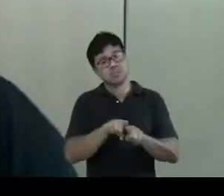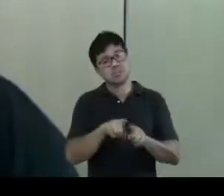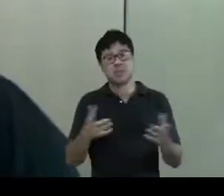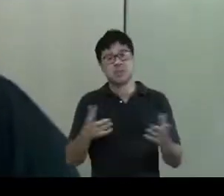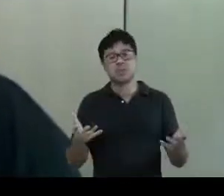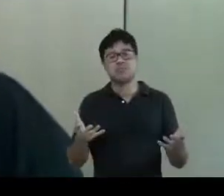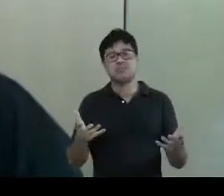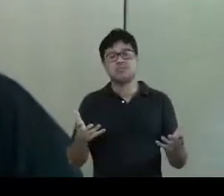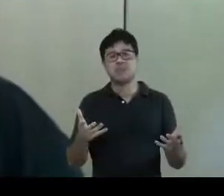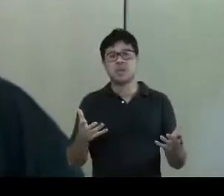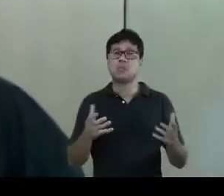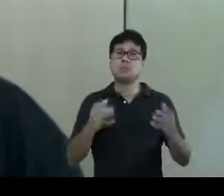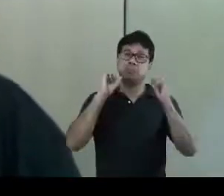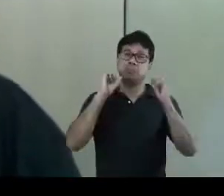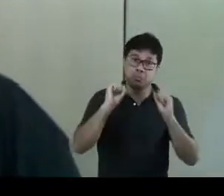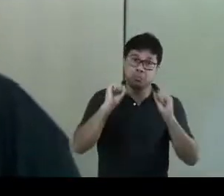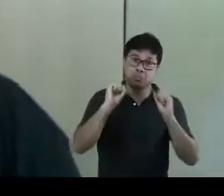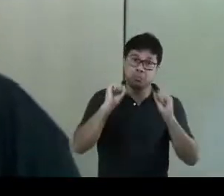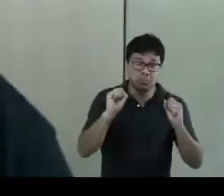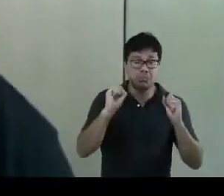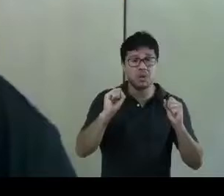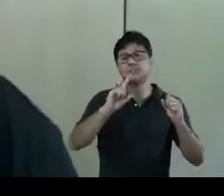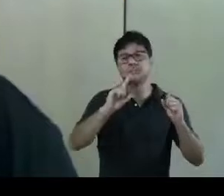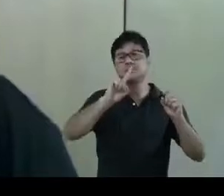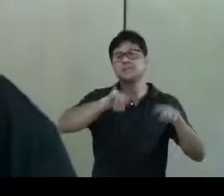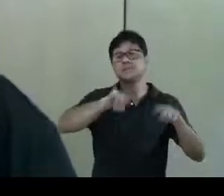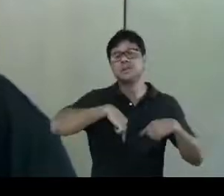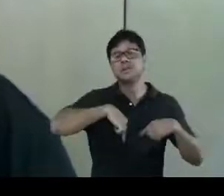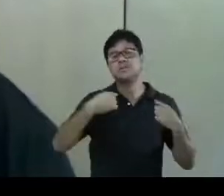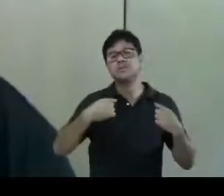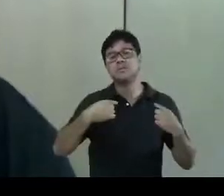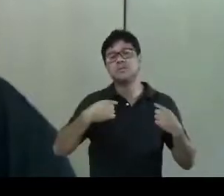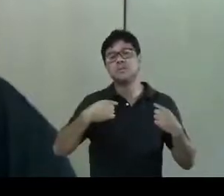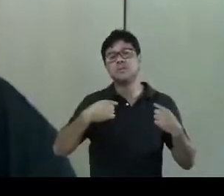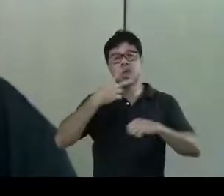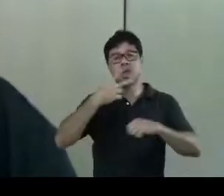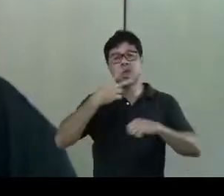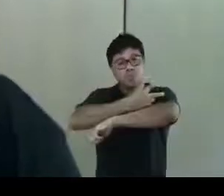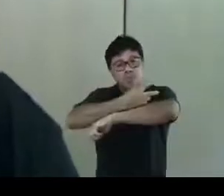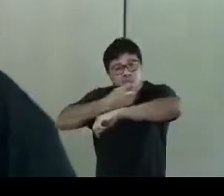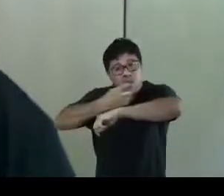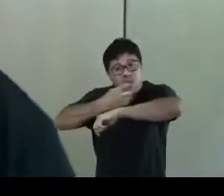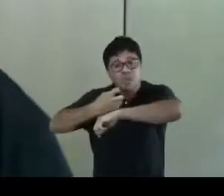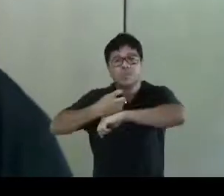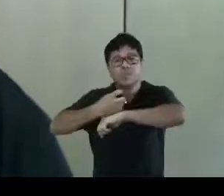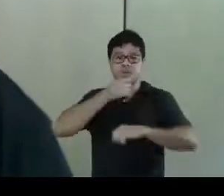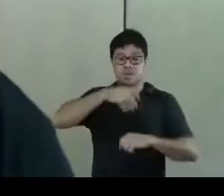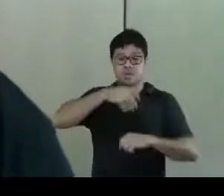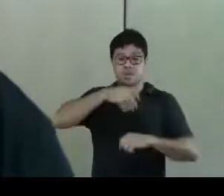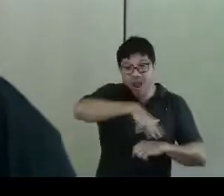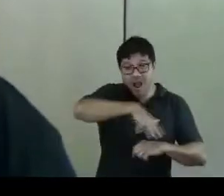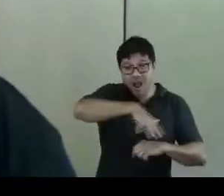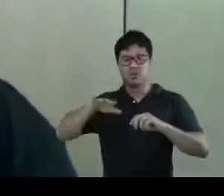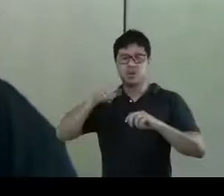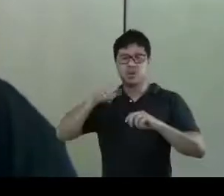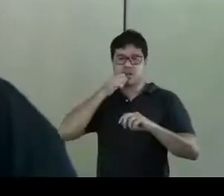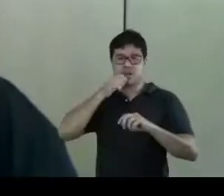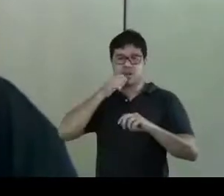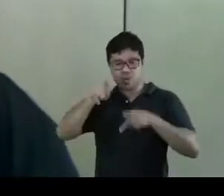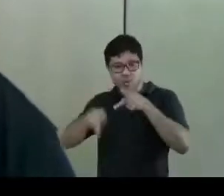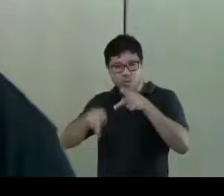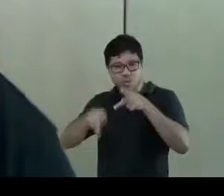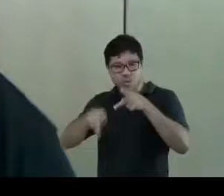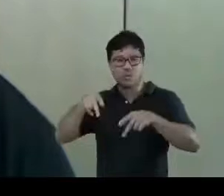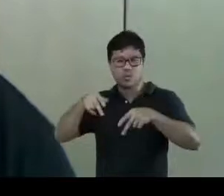de vista que poderá ser um desafio, inclusive, epistemológico, né, para o campo das humanidades de maneira